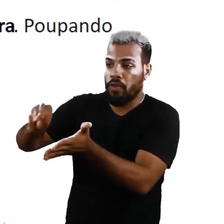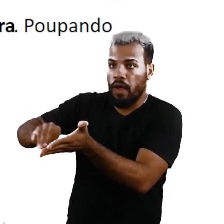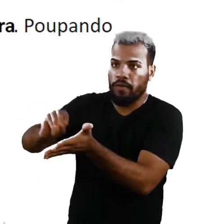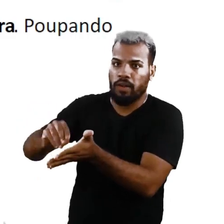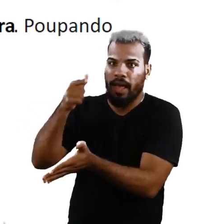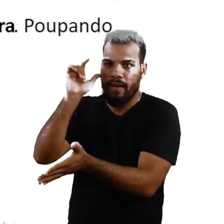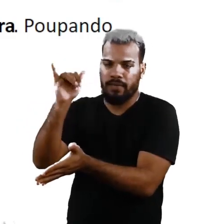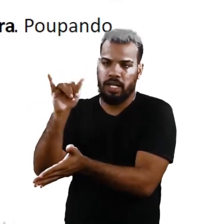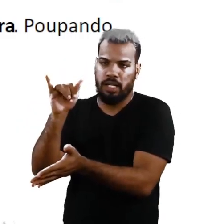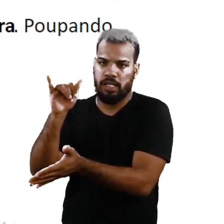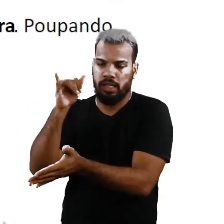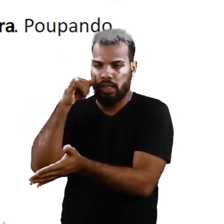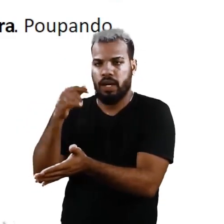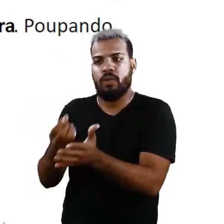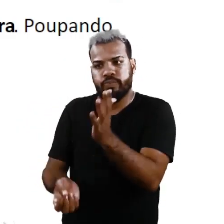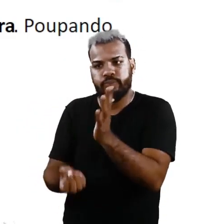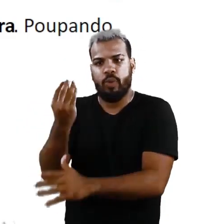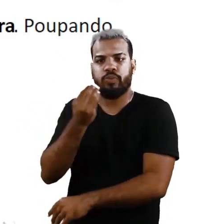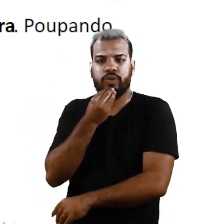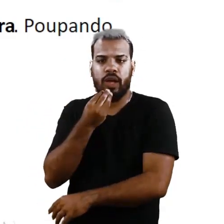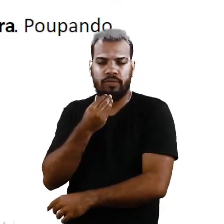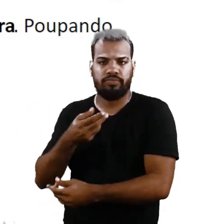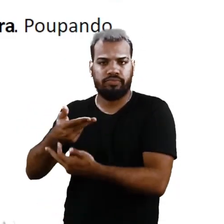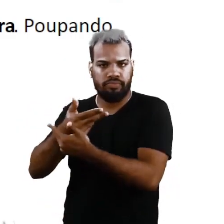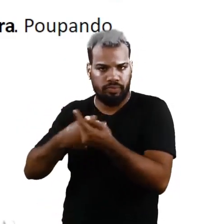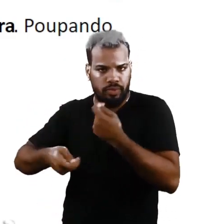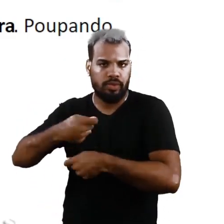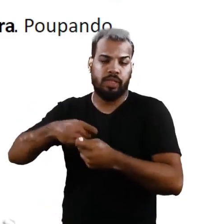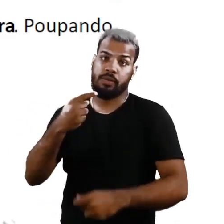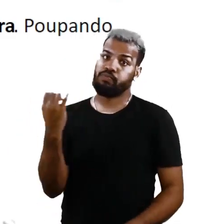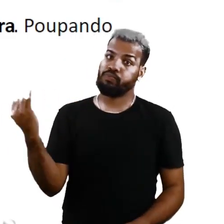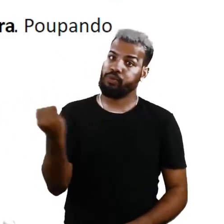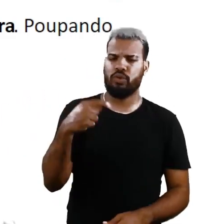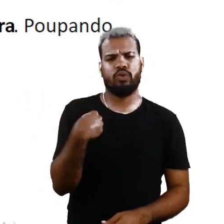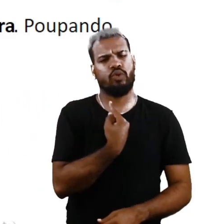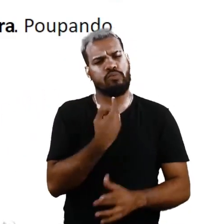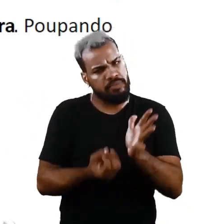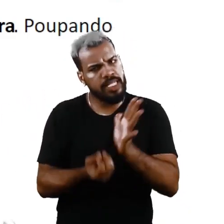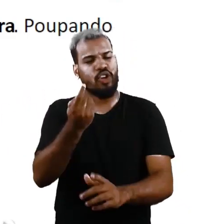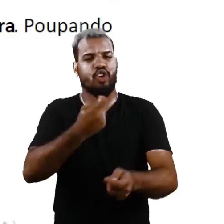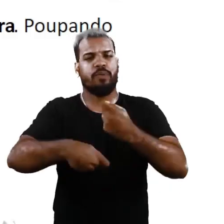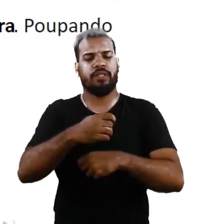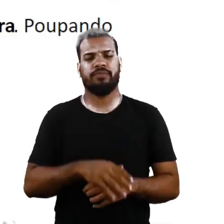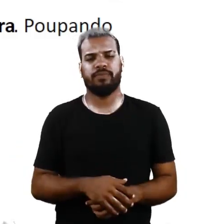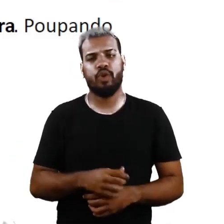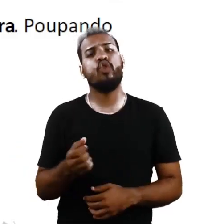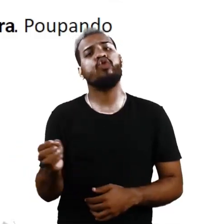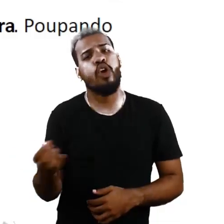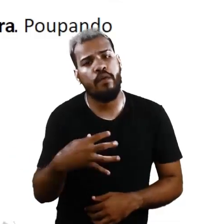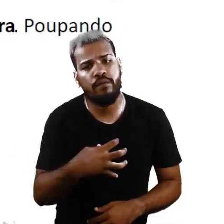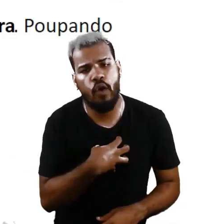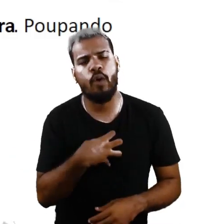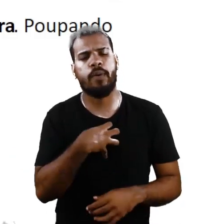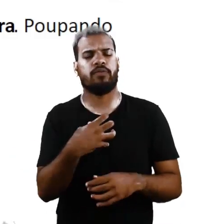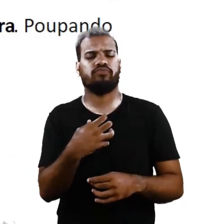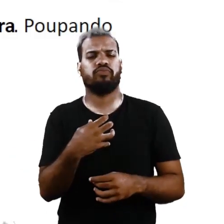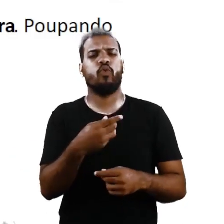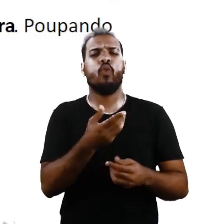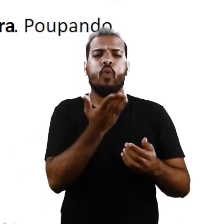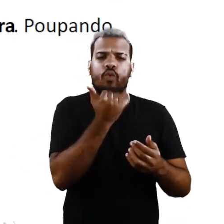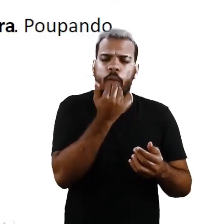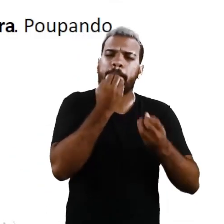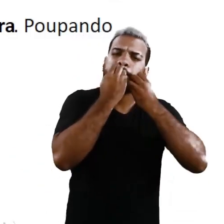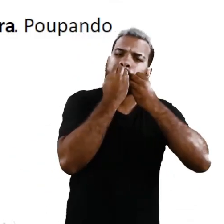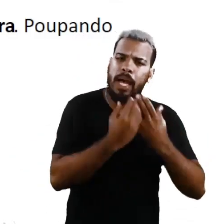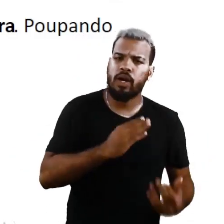recursos, que ajudem a criar novas oportunidades de negócio. Isso é importantíssimo, né? Que a gente crie economia, novas formas de